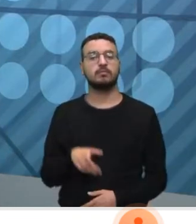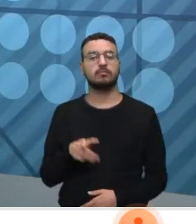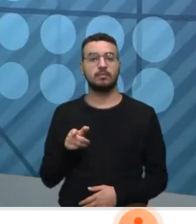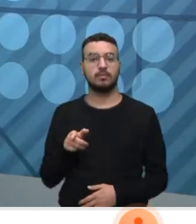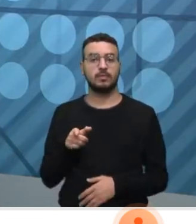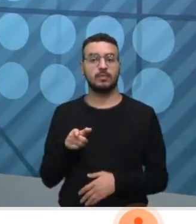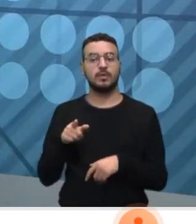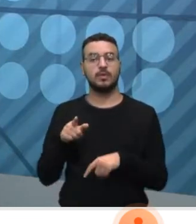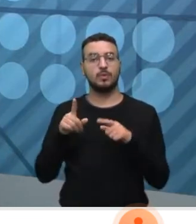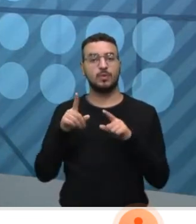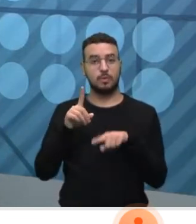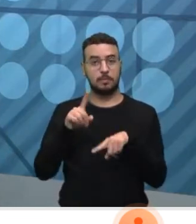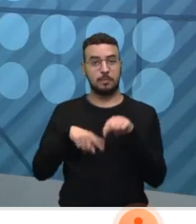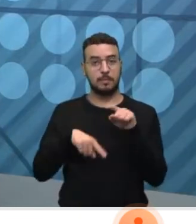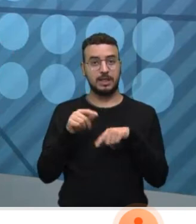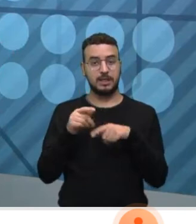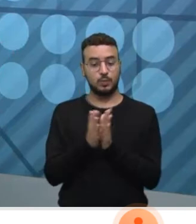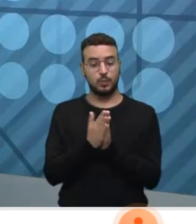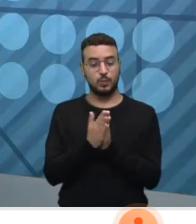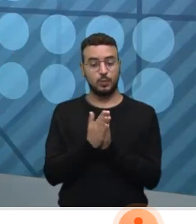grupo,